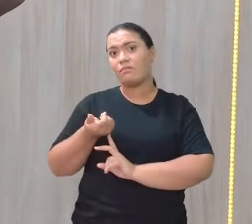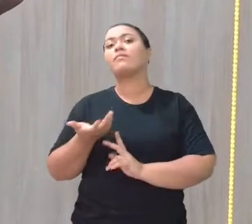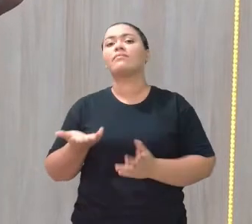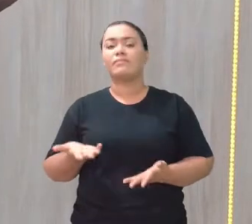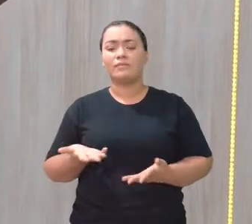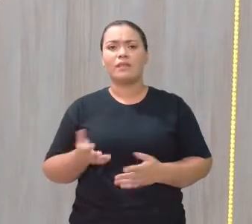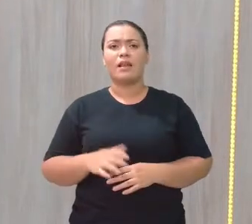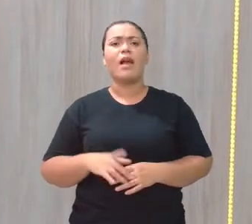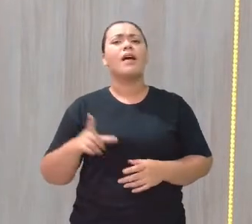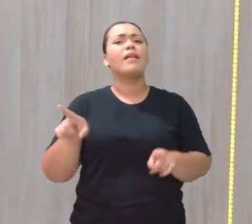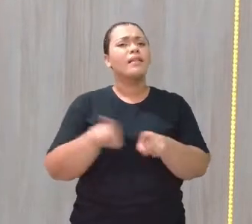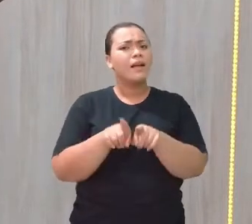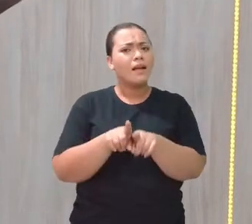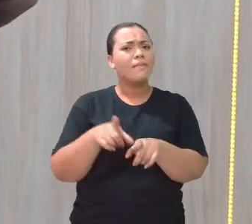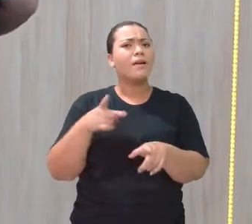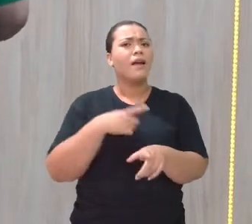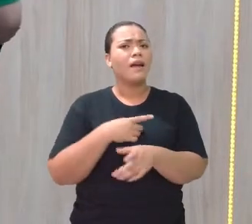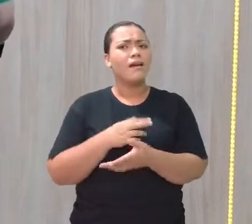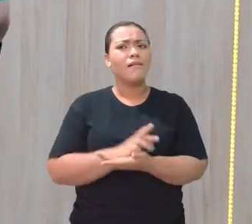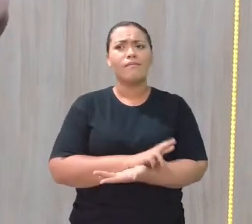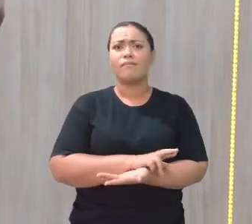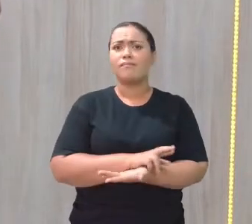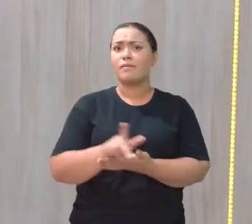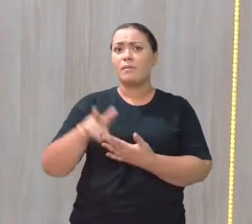Várias pessoas já pintaram essa orla, viu?